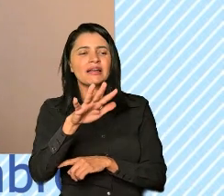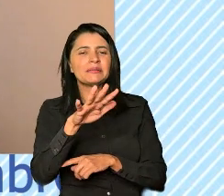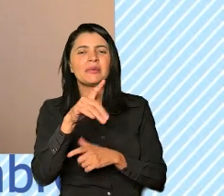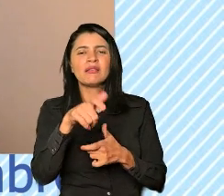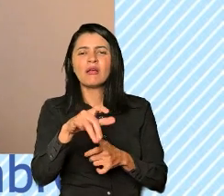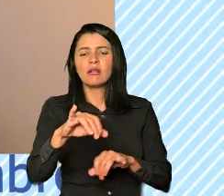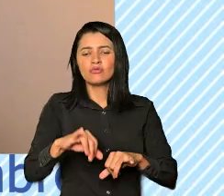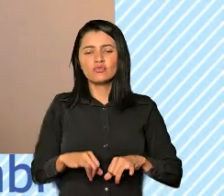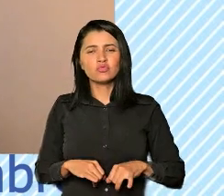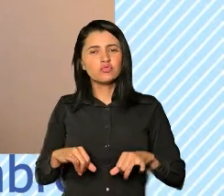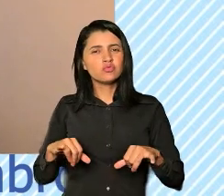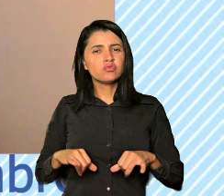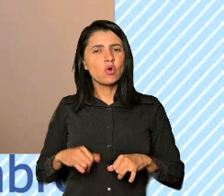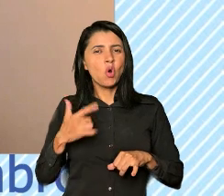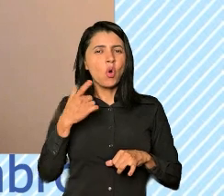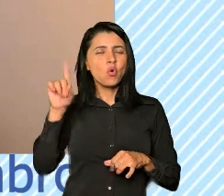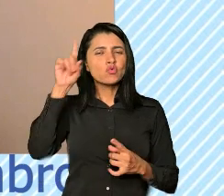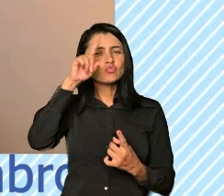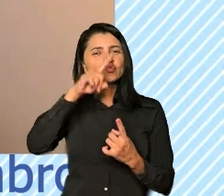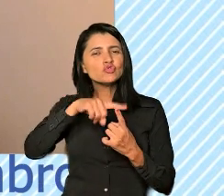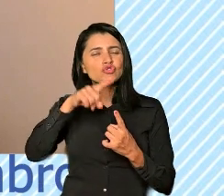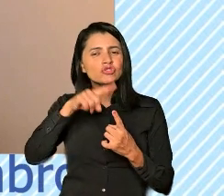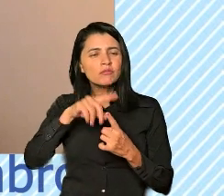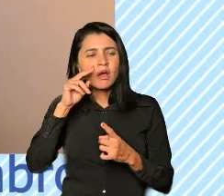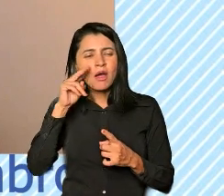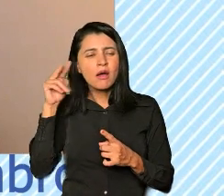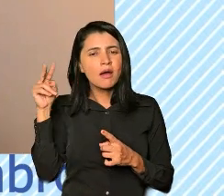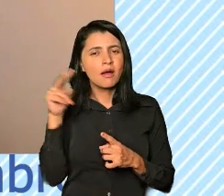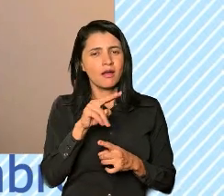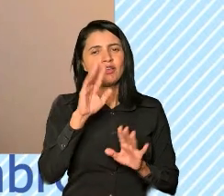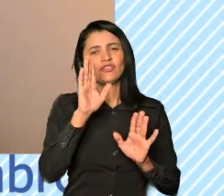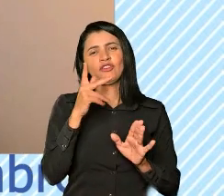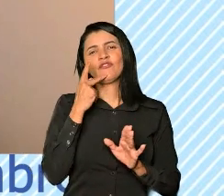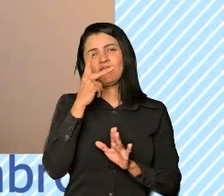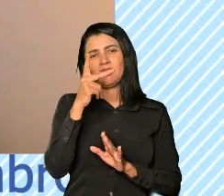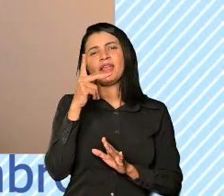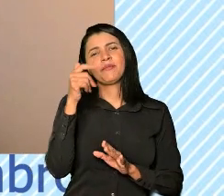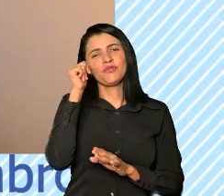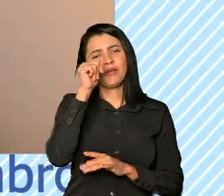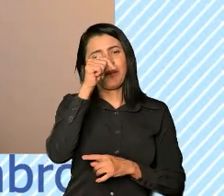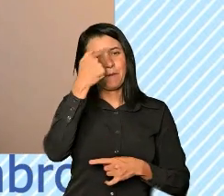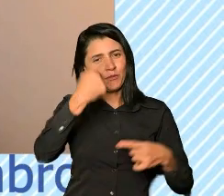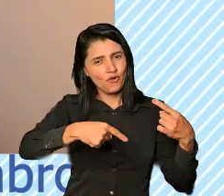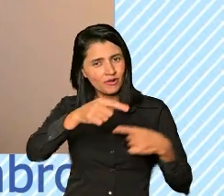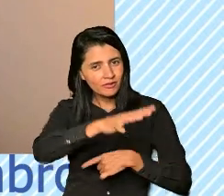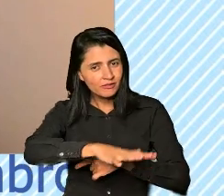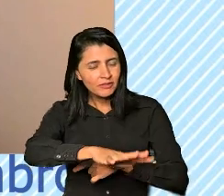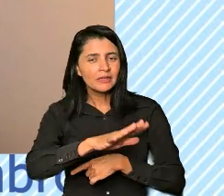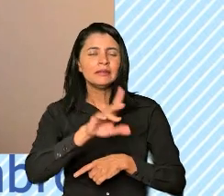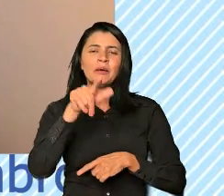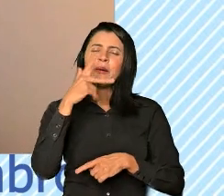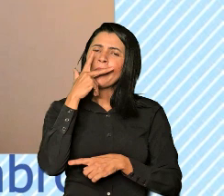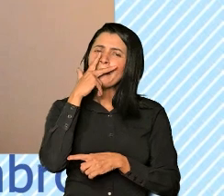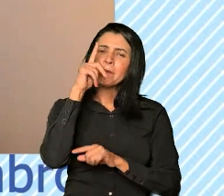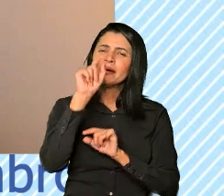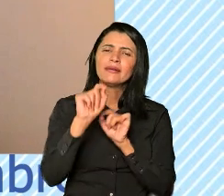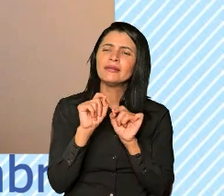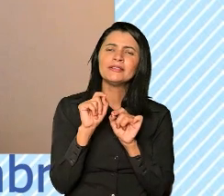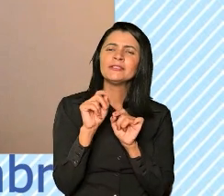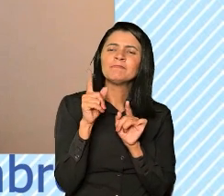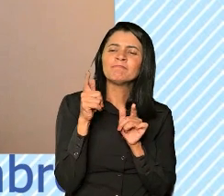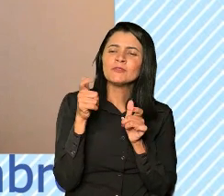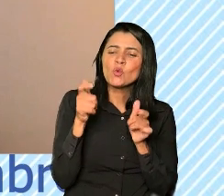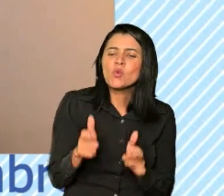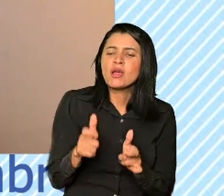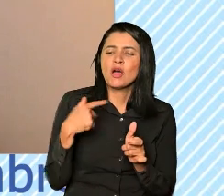sofrem outro tipo de olhar. Eu já falei das mulheres na política, então assim, parece que não é o lugar